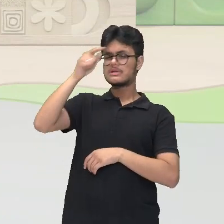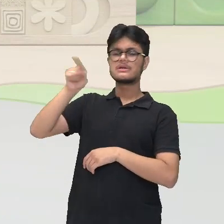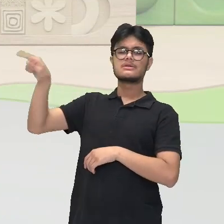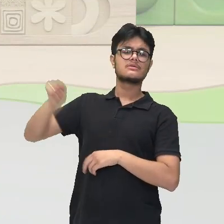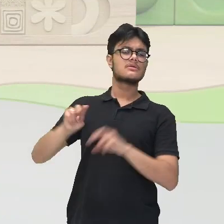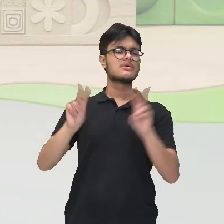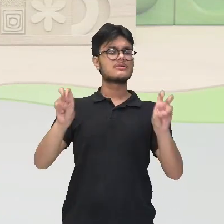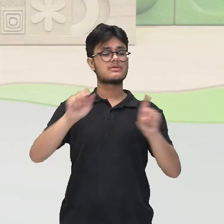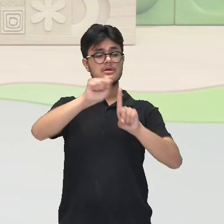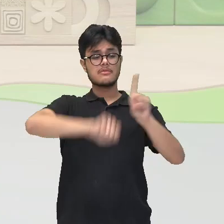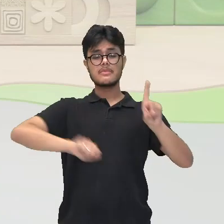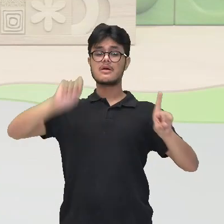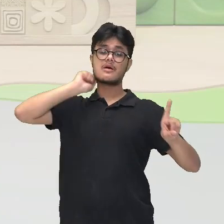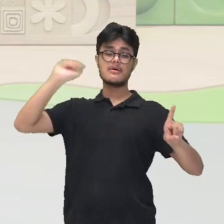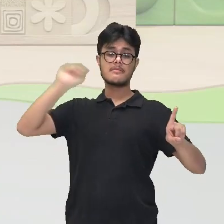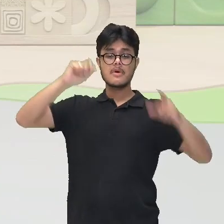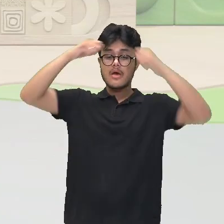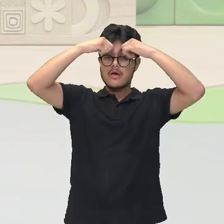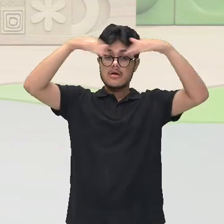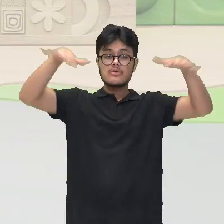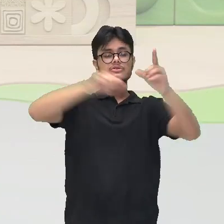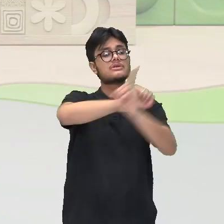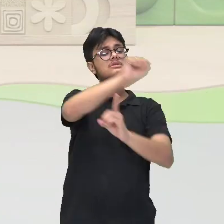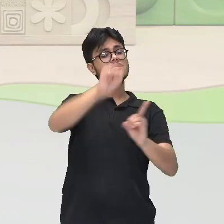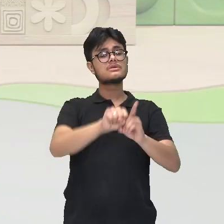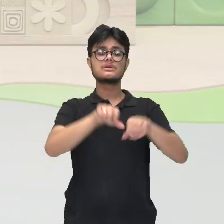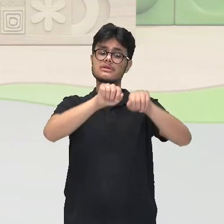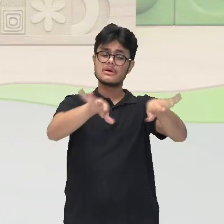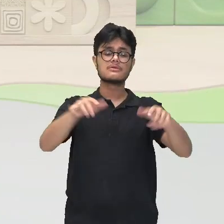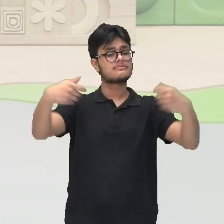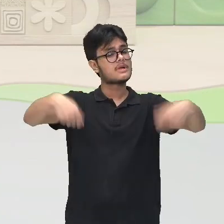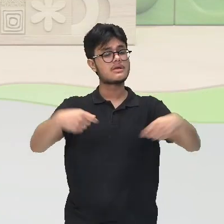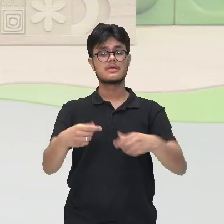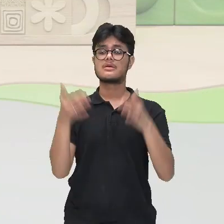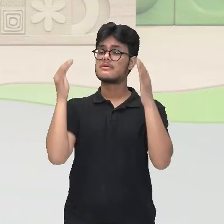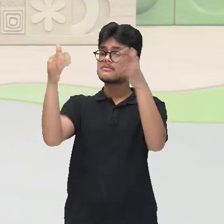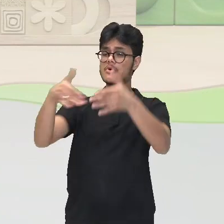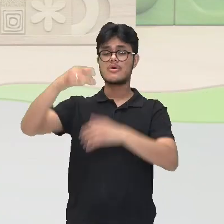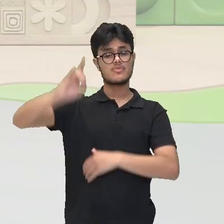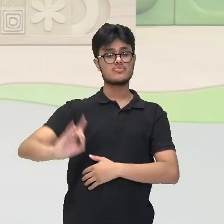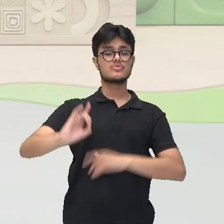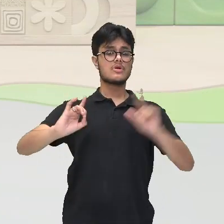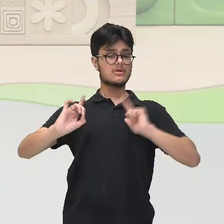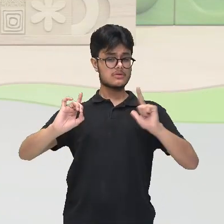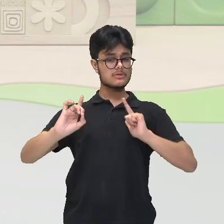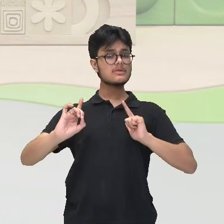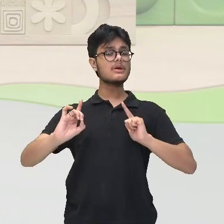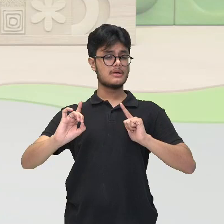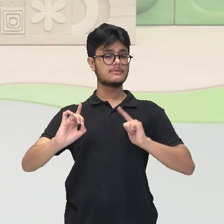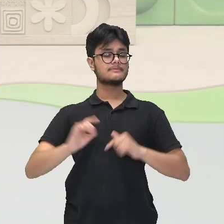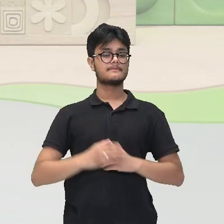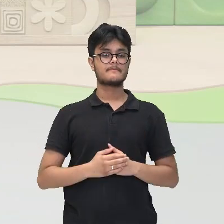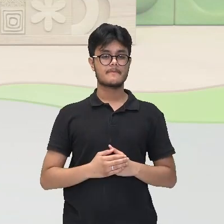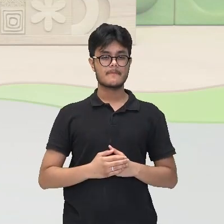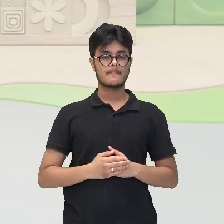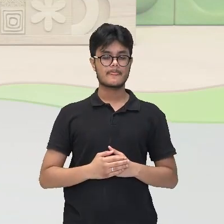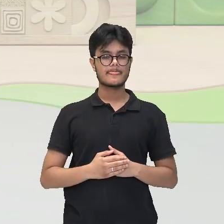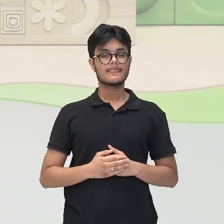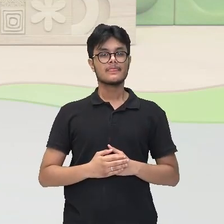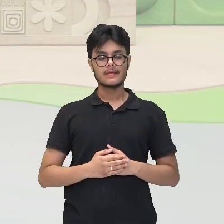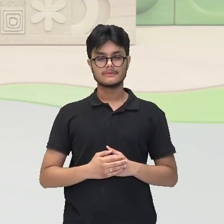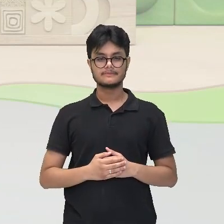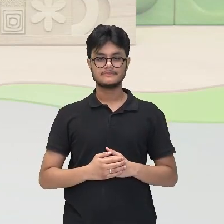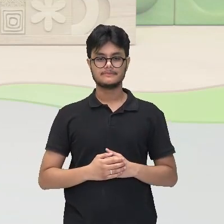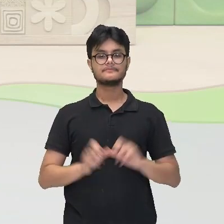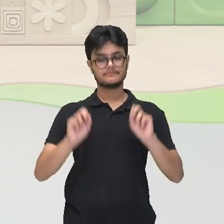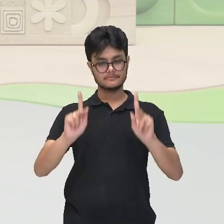é sensibilizar a sociedade quanto àquilo que a gente está querendo levar. No caso do mês de abril,